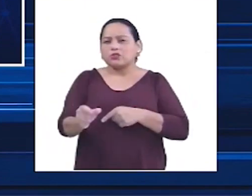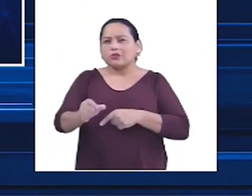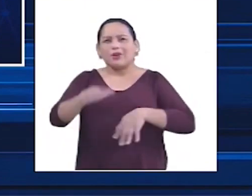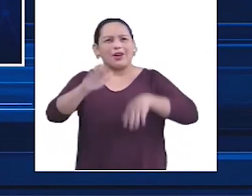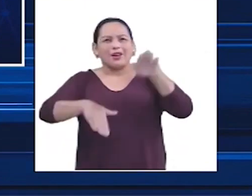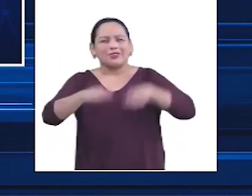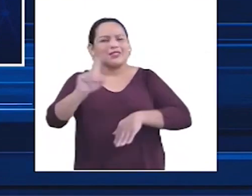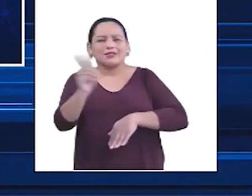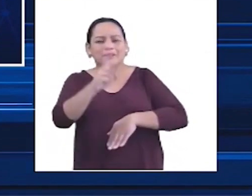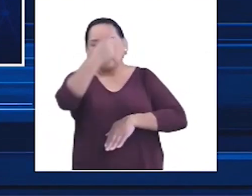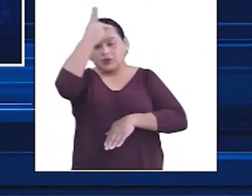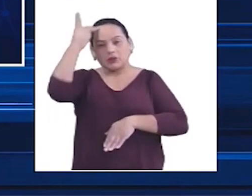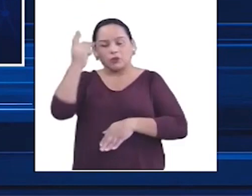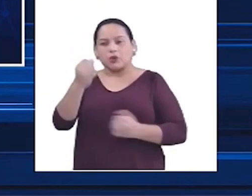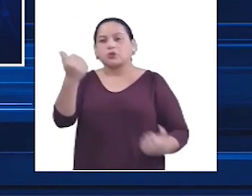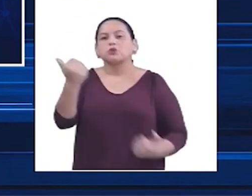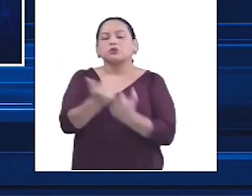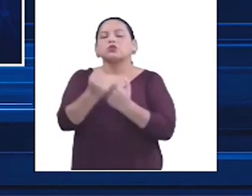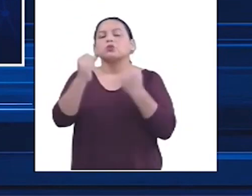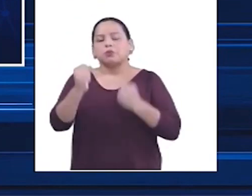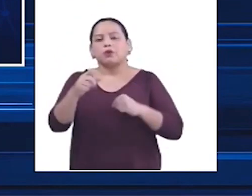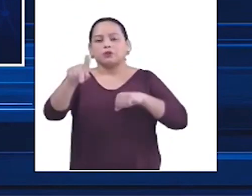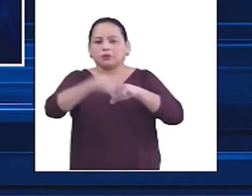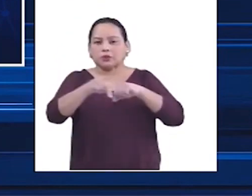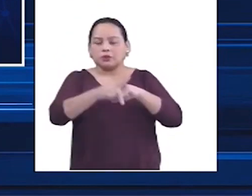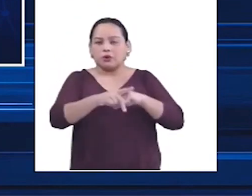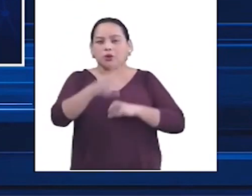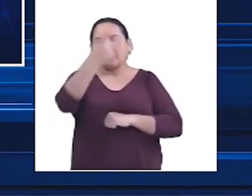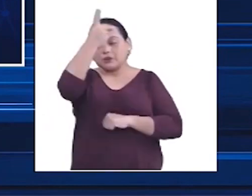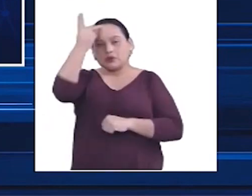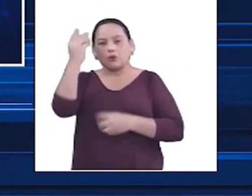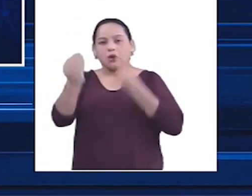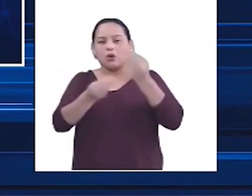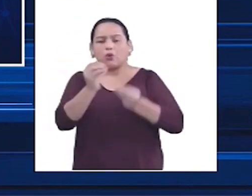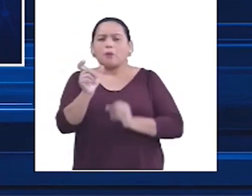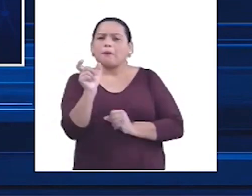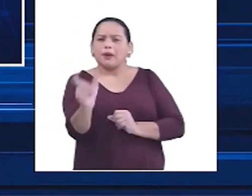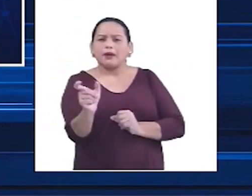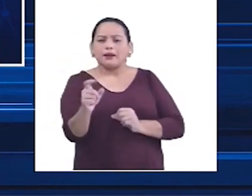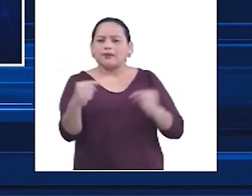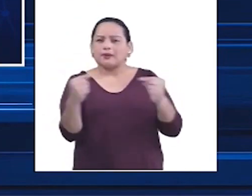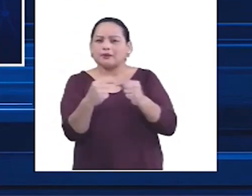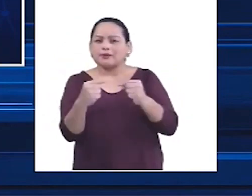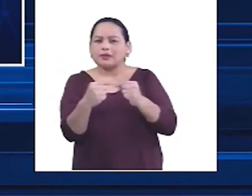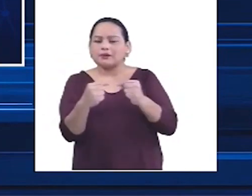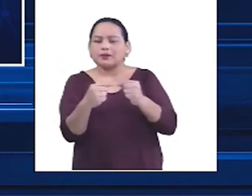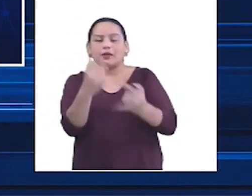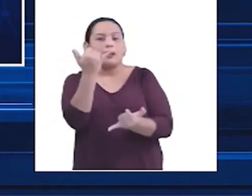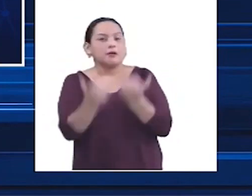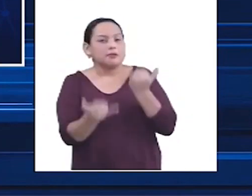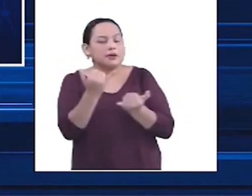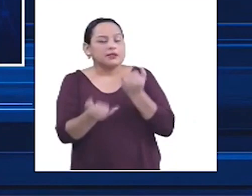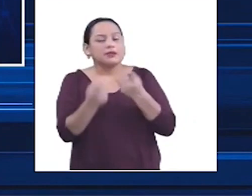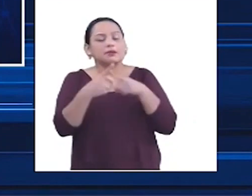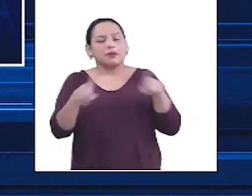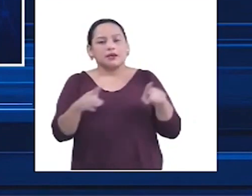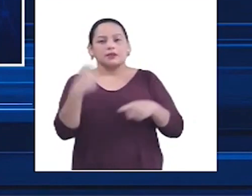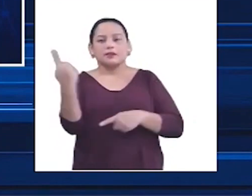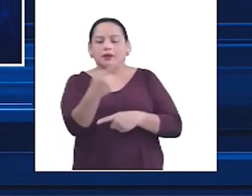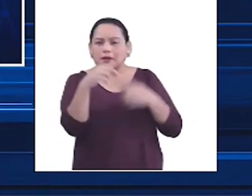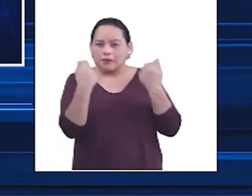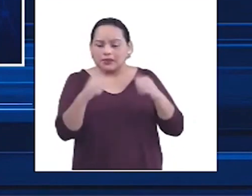pessoa. Eu posso substituir o pronome pessoal, personal pronoun, por uma palavra equivalente. Mesmo assim, eu devo